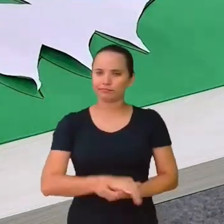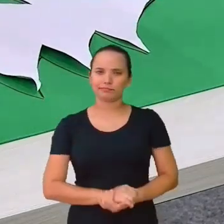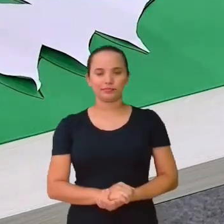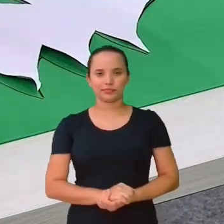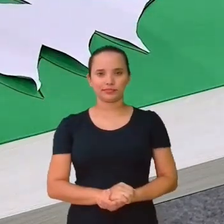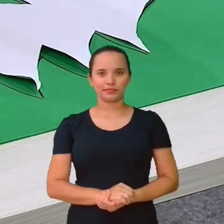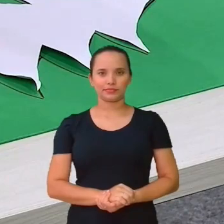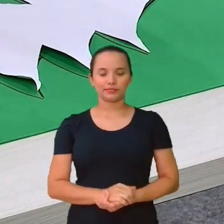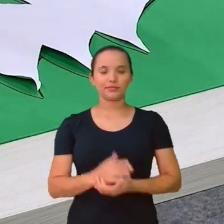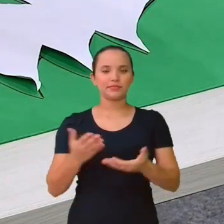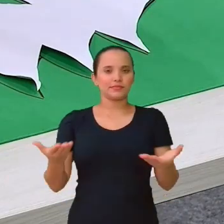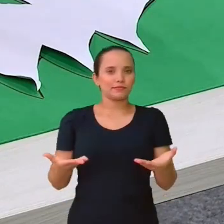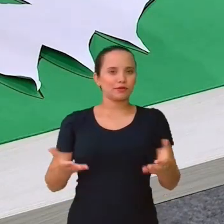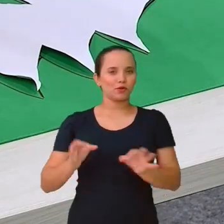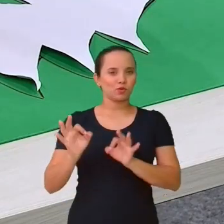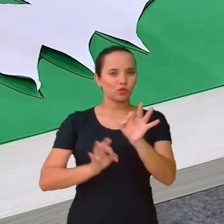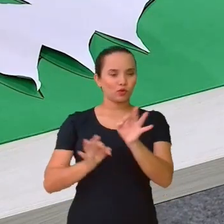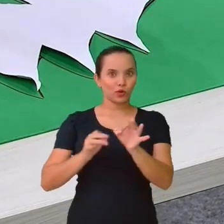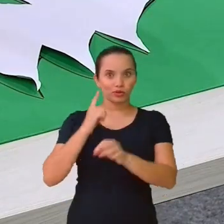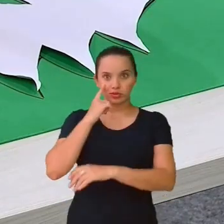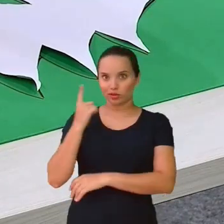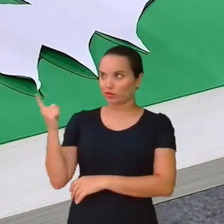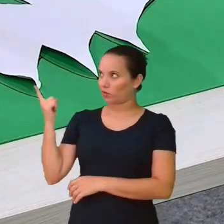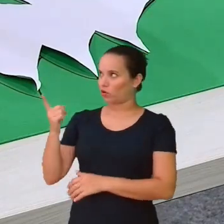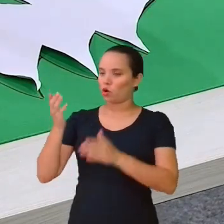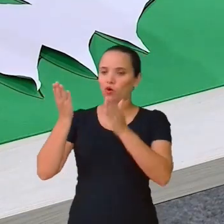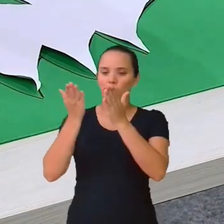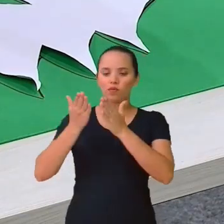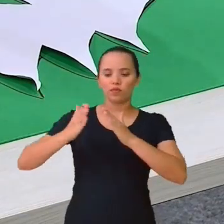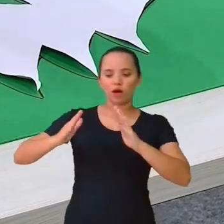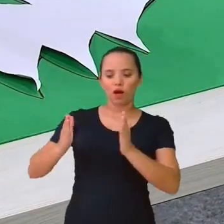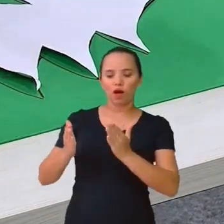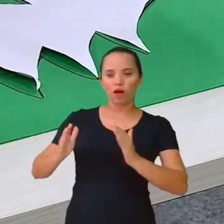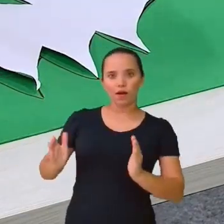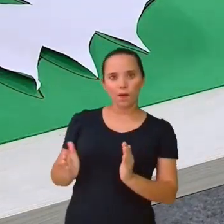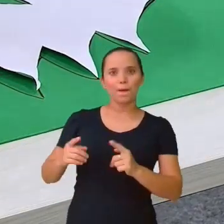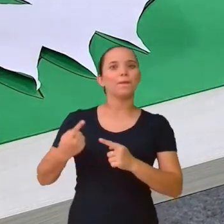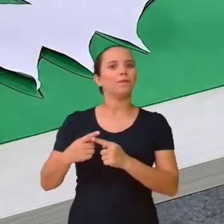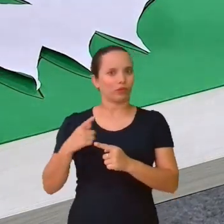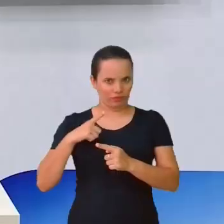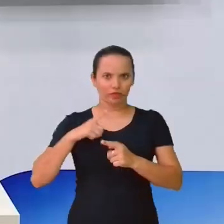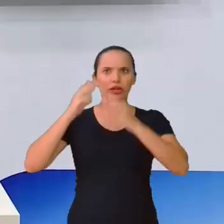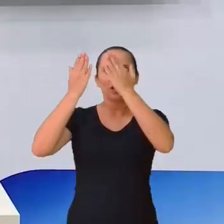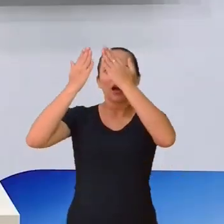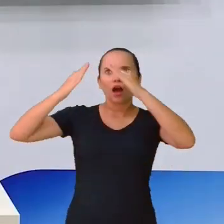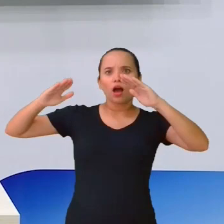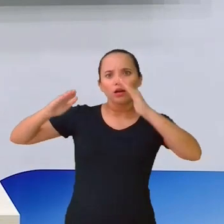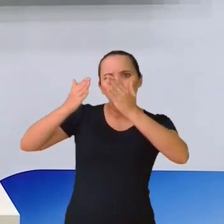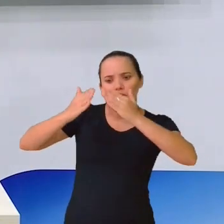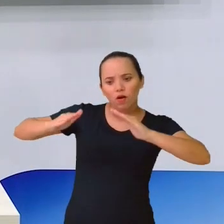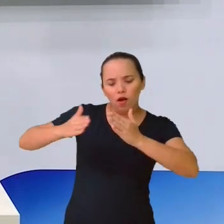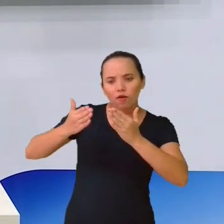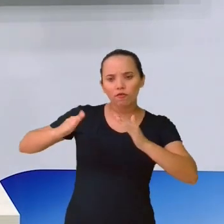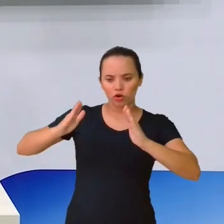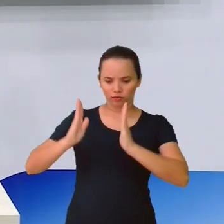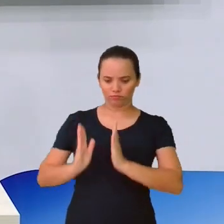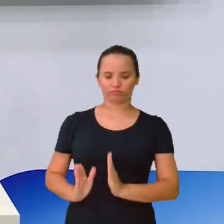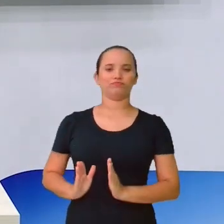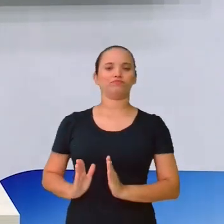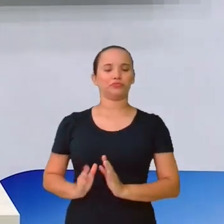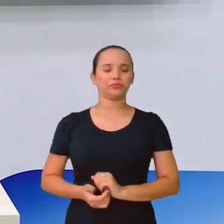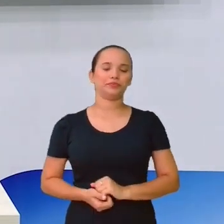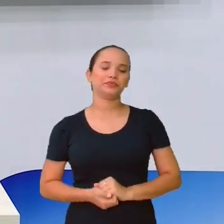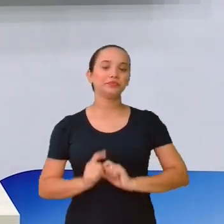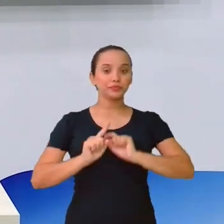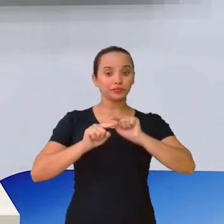E aqui a gente faz, ó, o vaso, que a árvore vai estar. Olha só. Feito esse